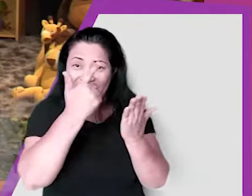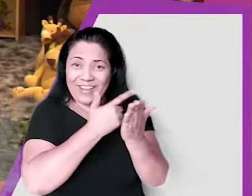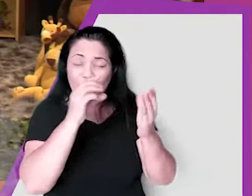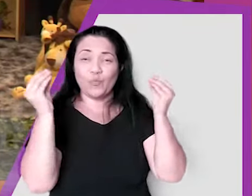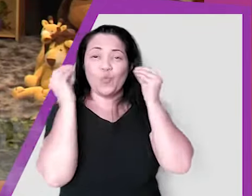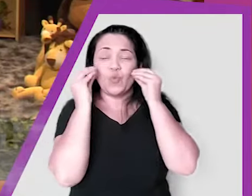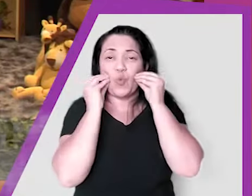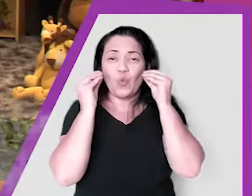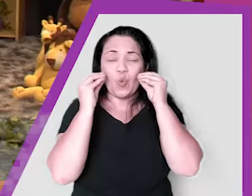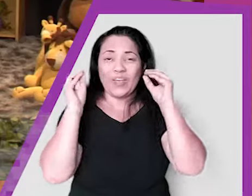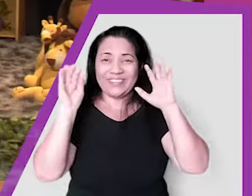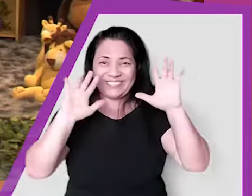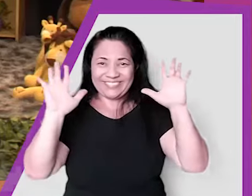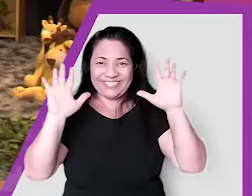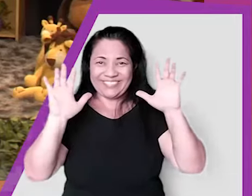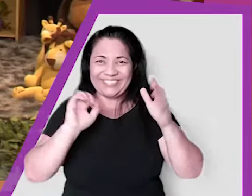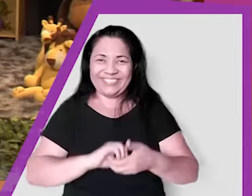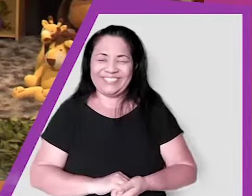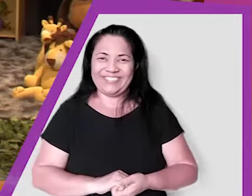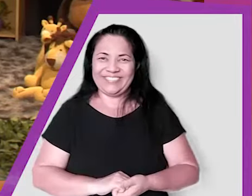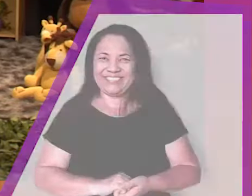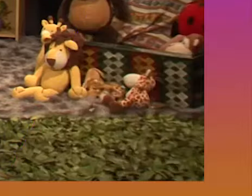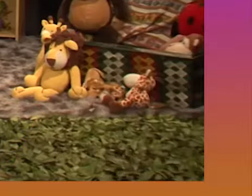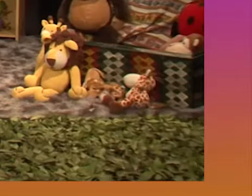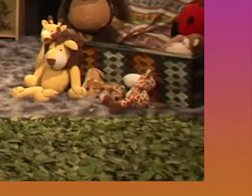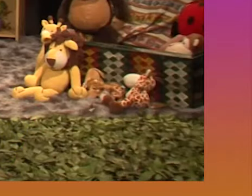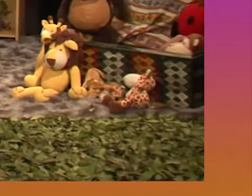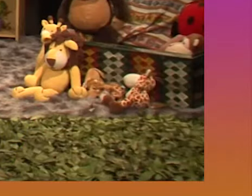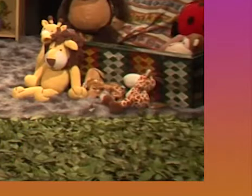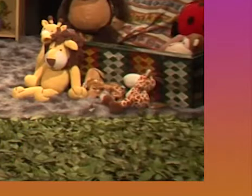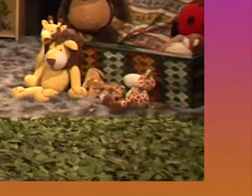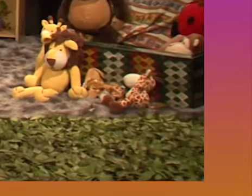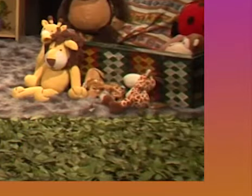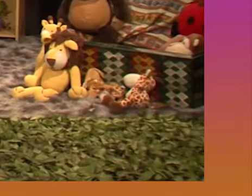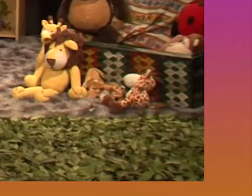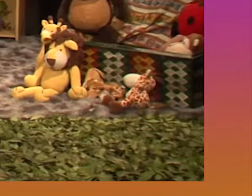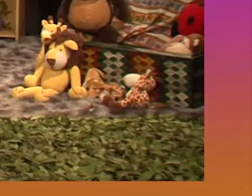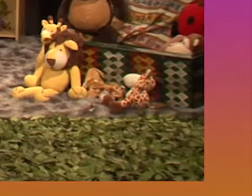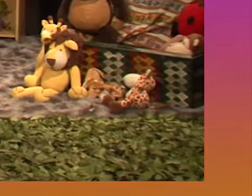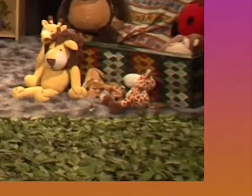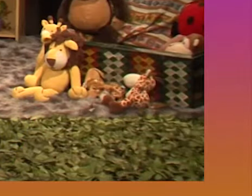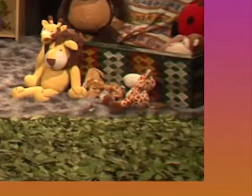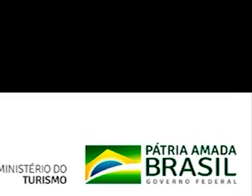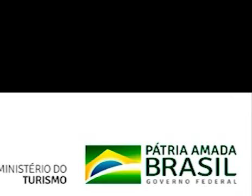dúvida sobre o Cerrado, é só consultar esse manual aqui do livro. Beijos!